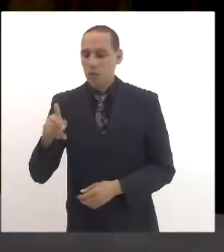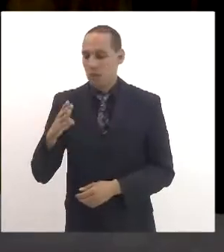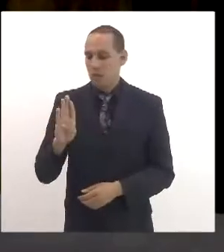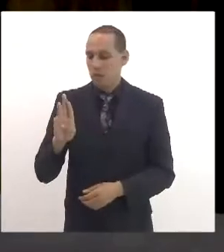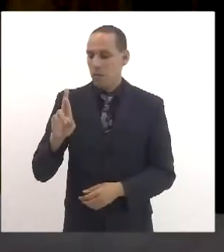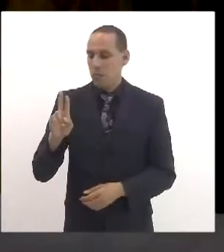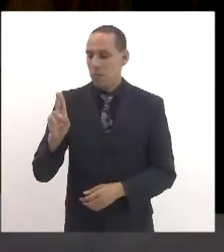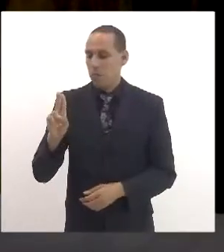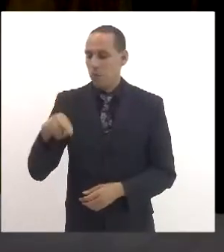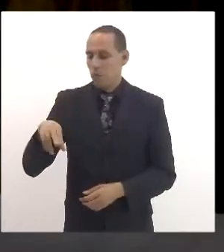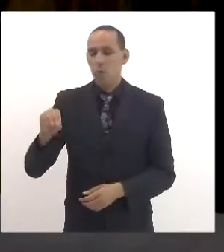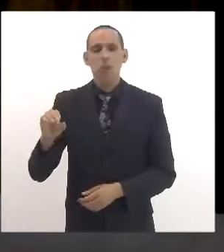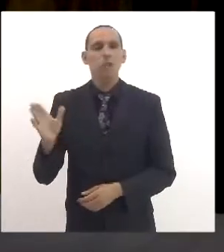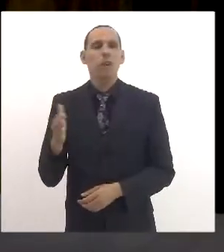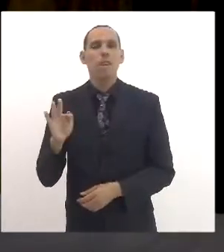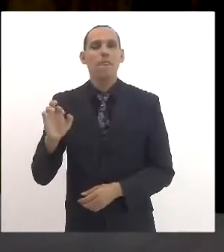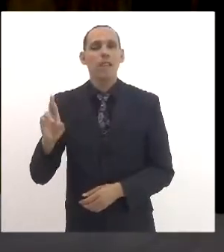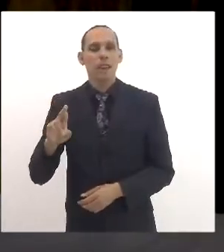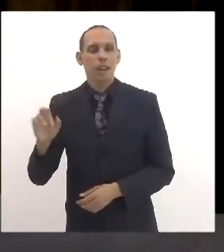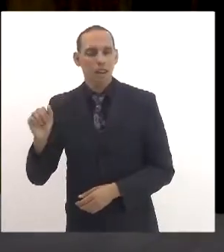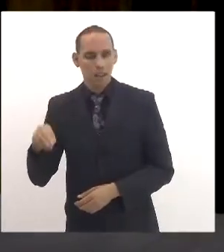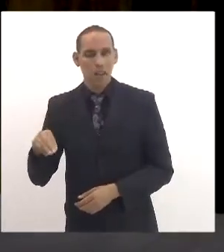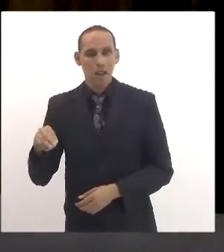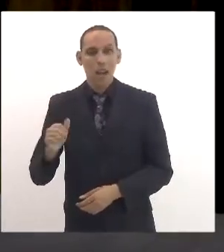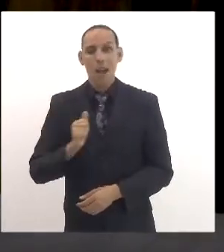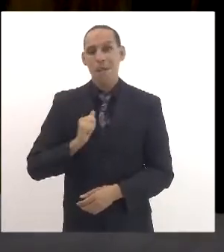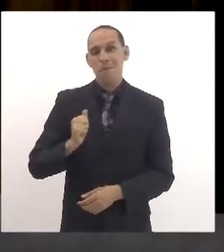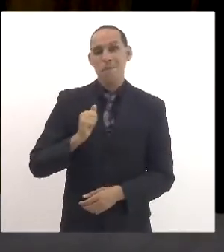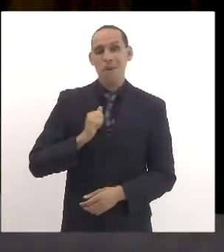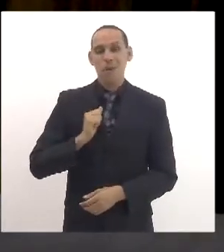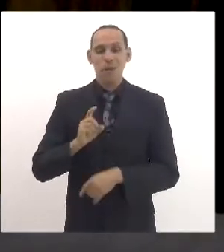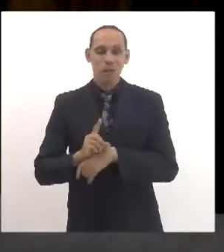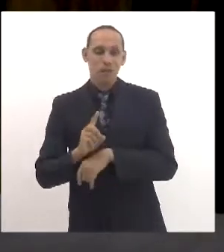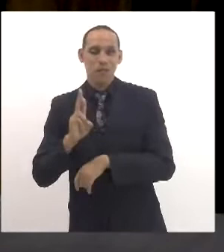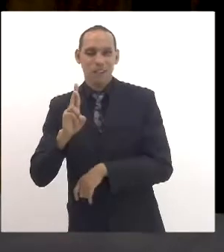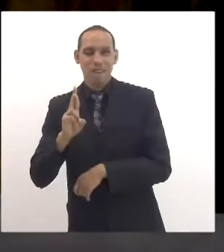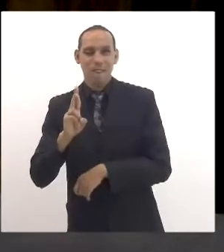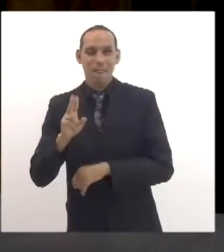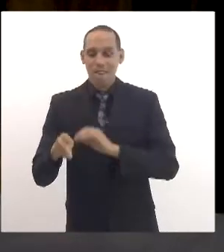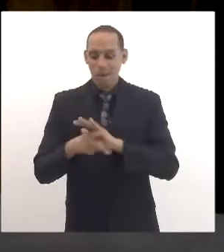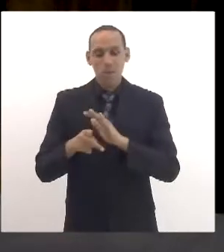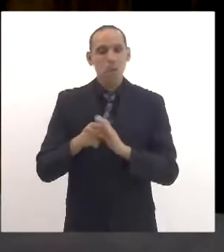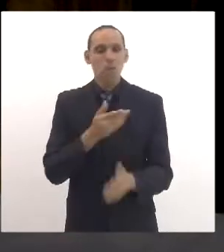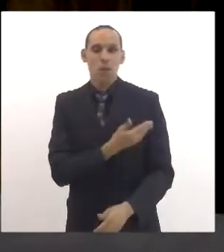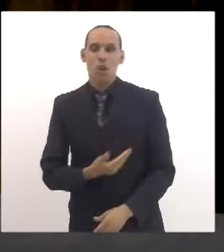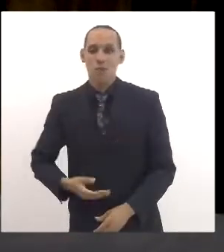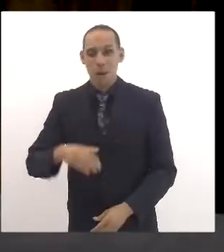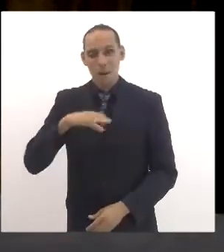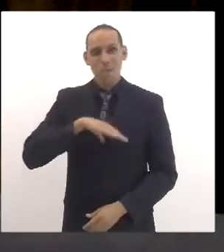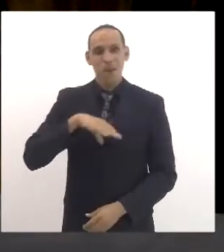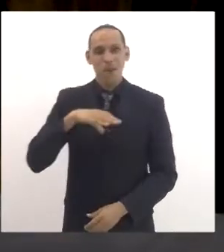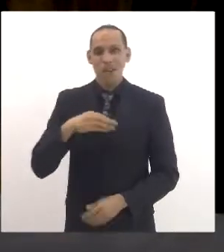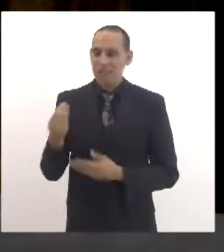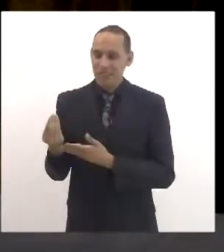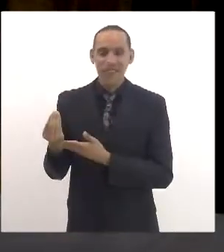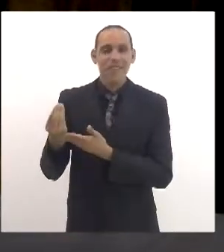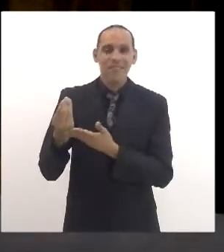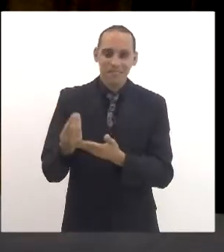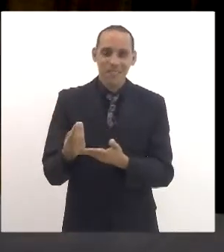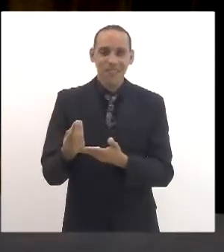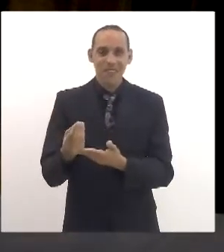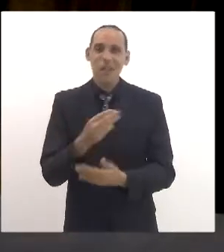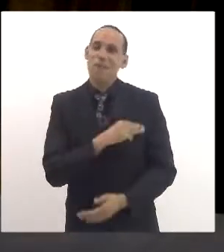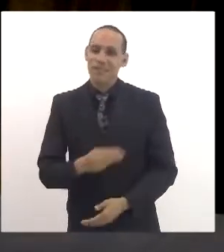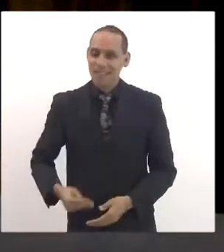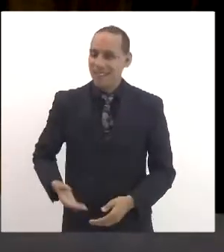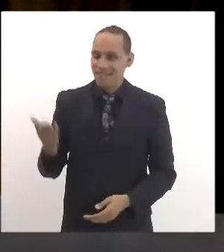Ferran de bolsas concedidas de doutoramento pelo governo português, uma iniciativa do então ministro